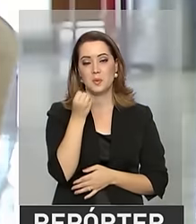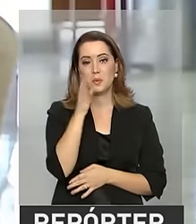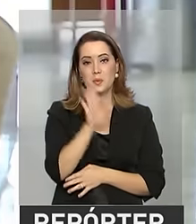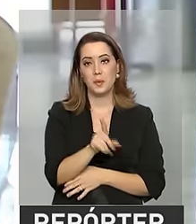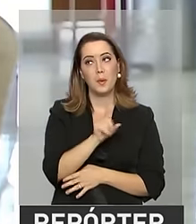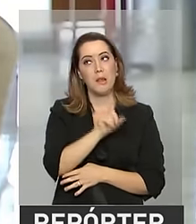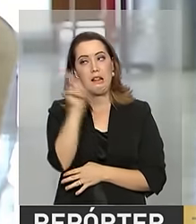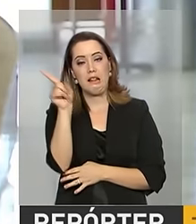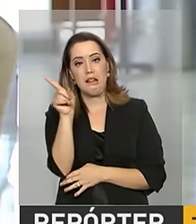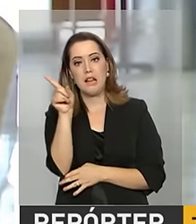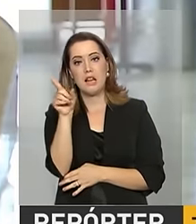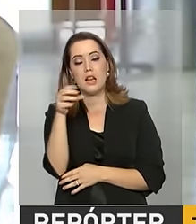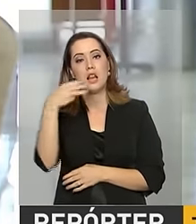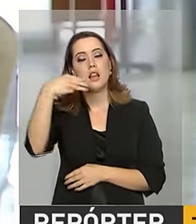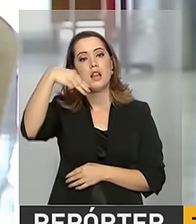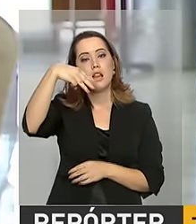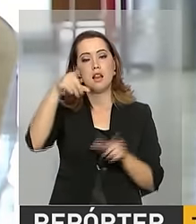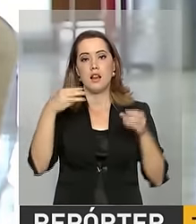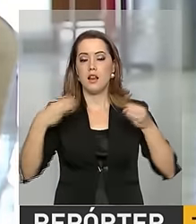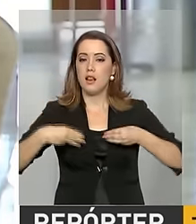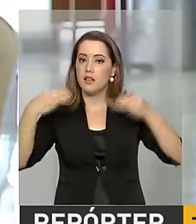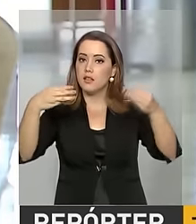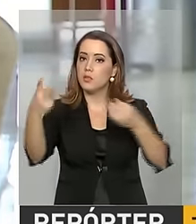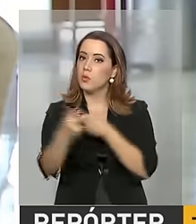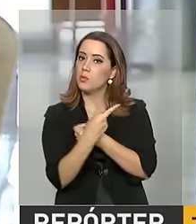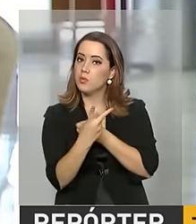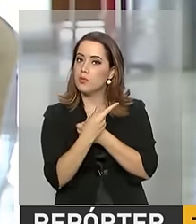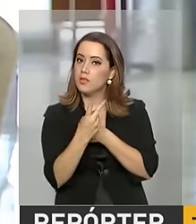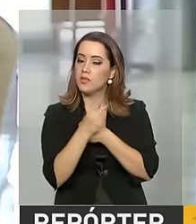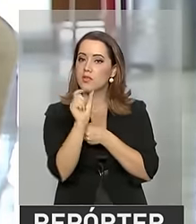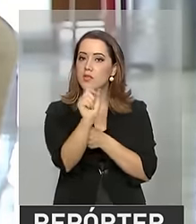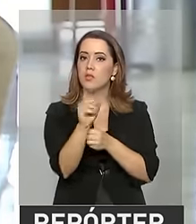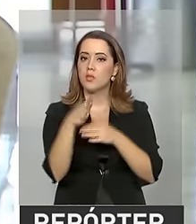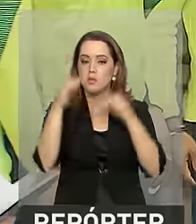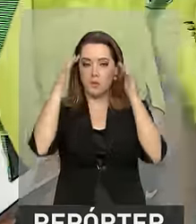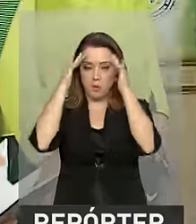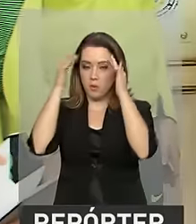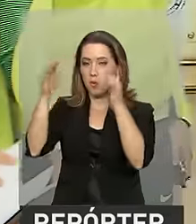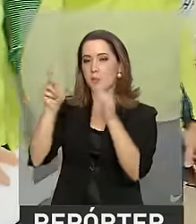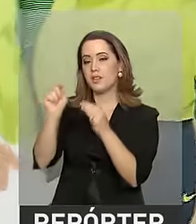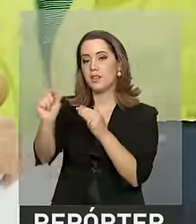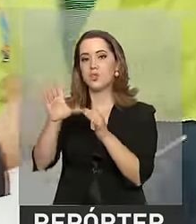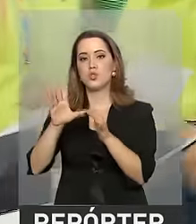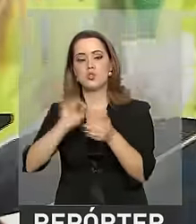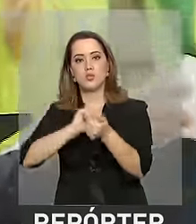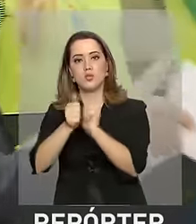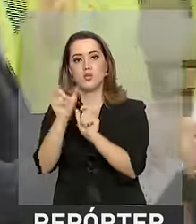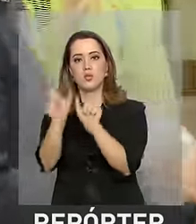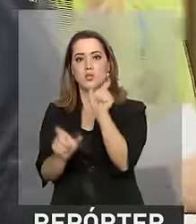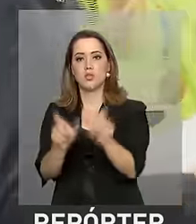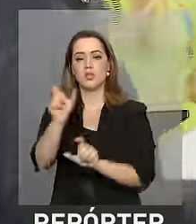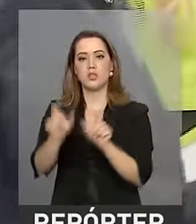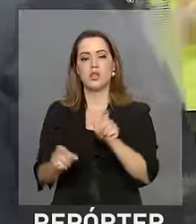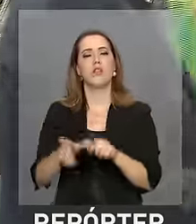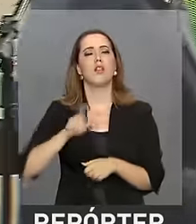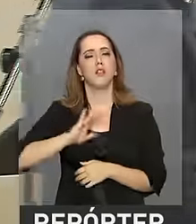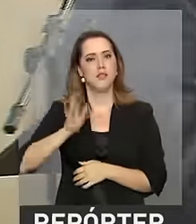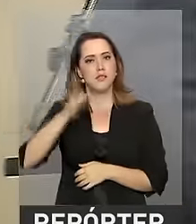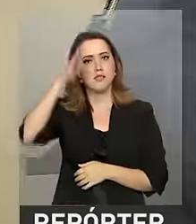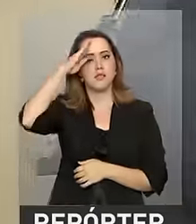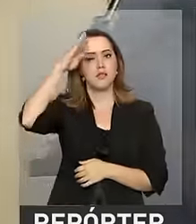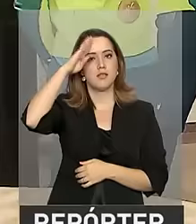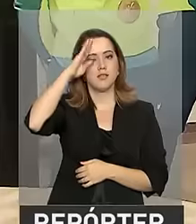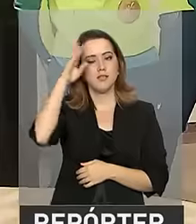lá no Ministério da Defesa foram homenageados os atletas militares entre eles por exemplo a dupla de Ouro da vela